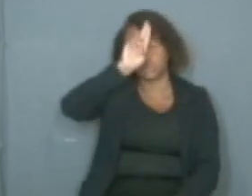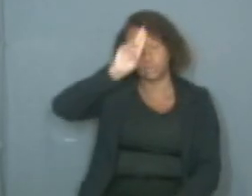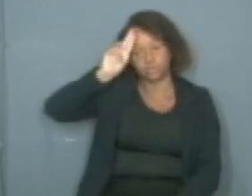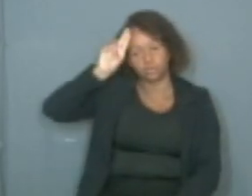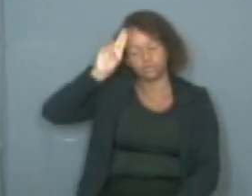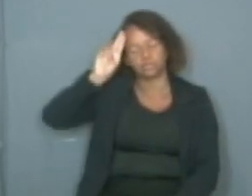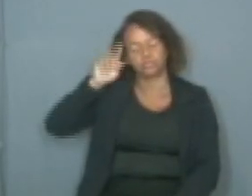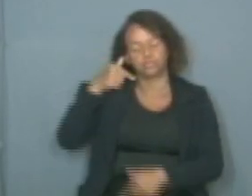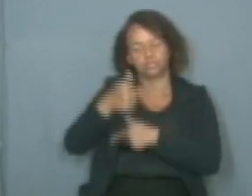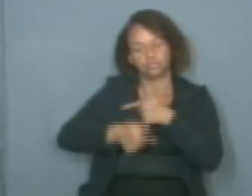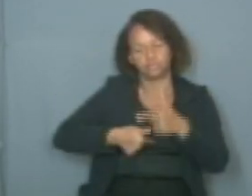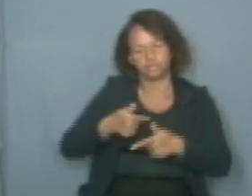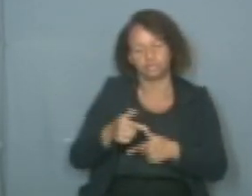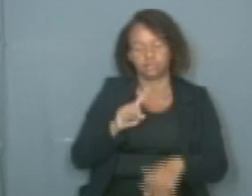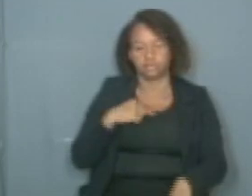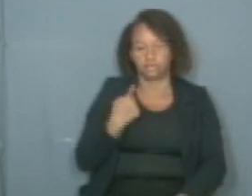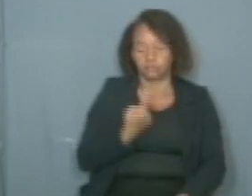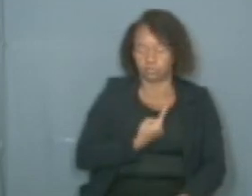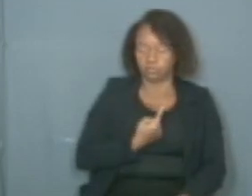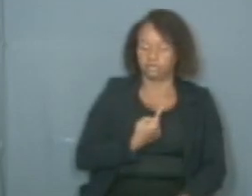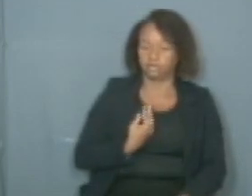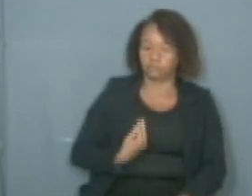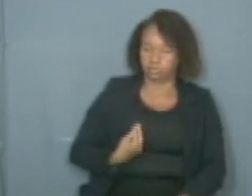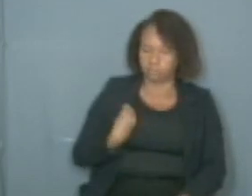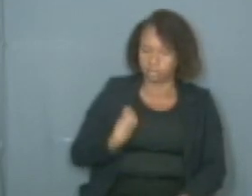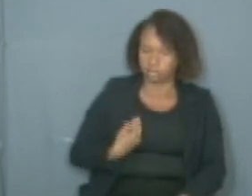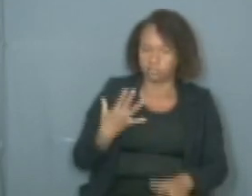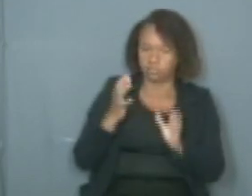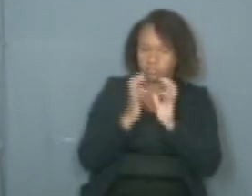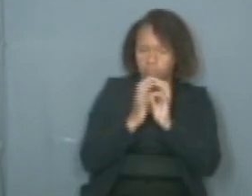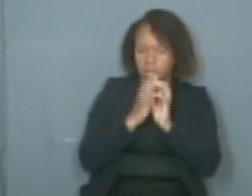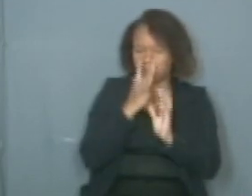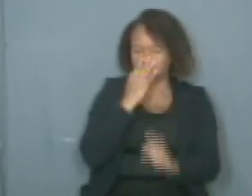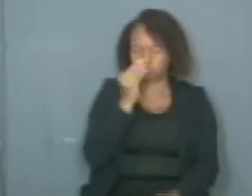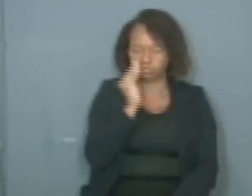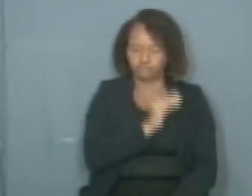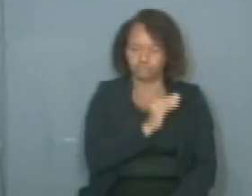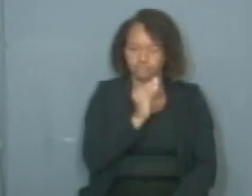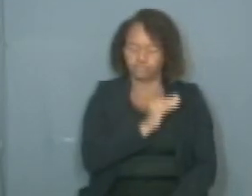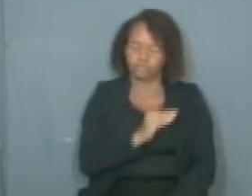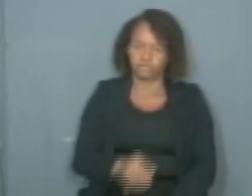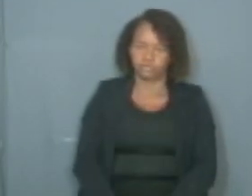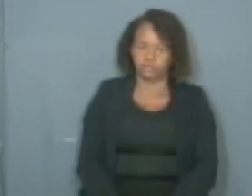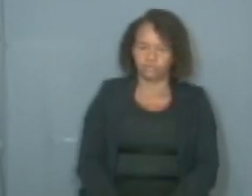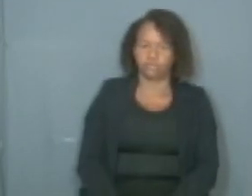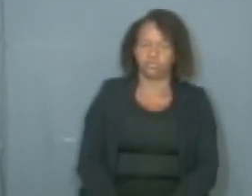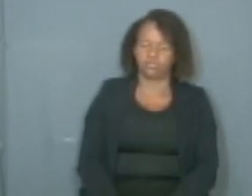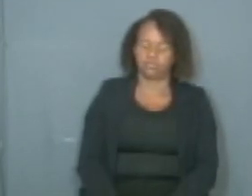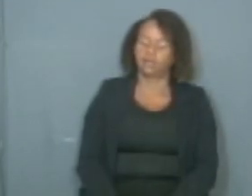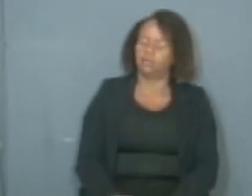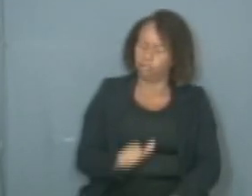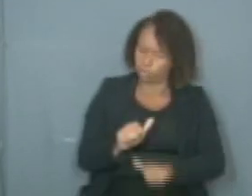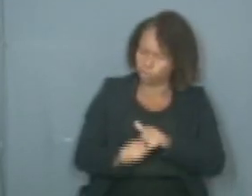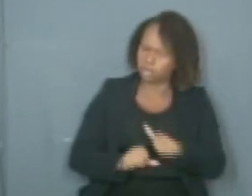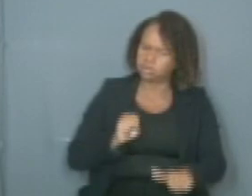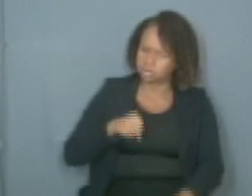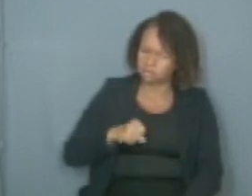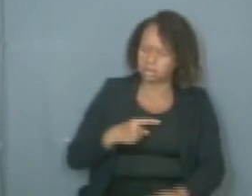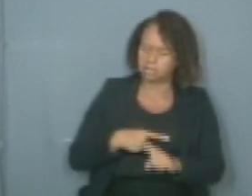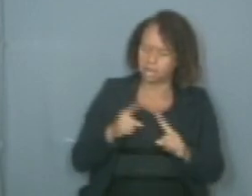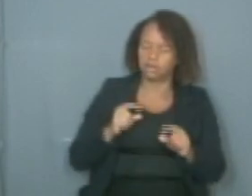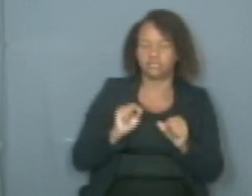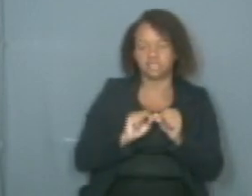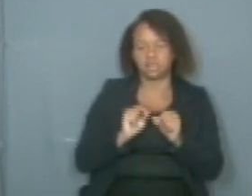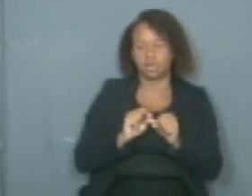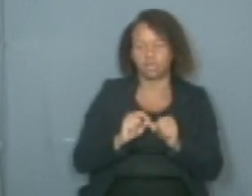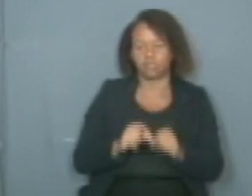serviços. Nós estamos vivendo numa cidade jogada no lixo. Dá para mudar, mas nós precisamos fazer